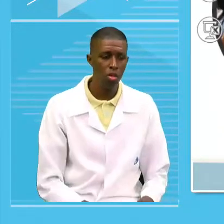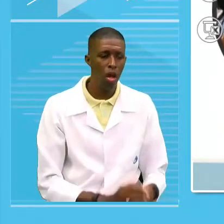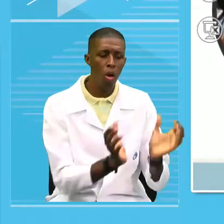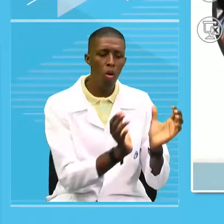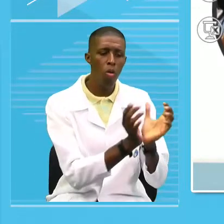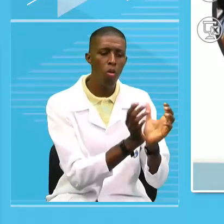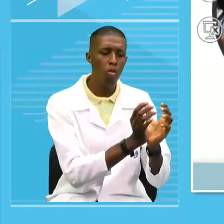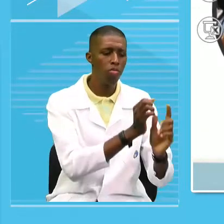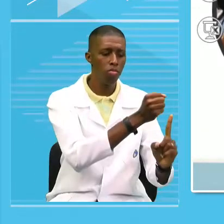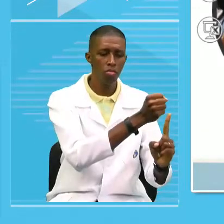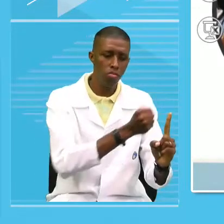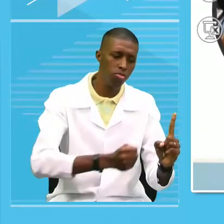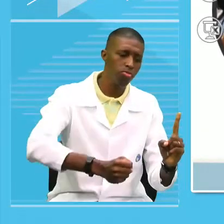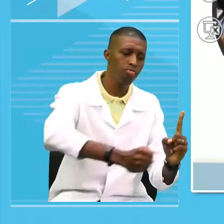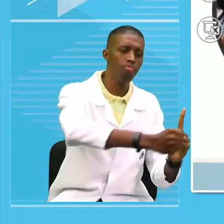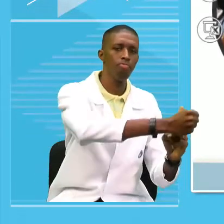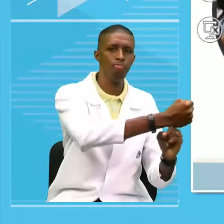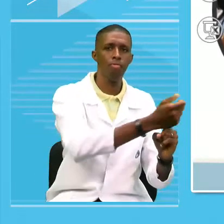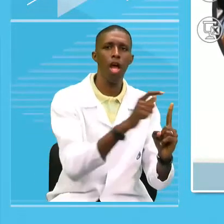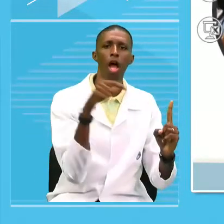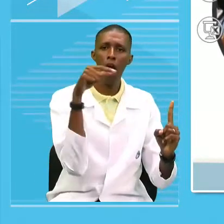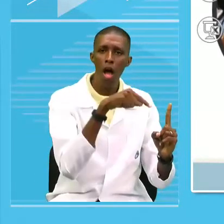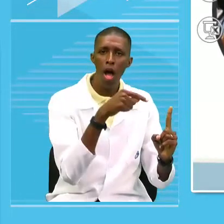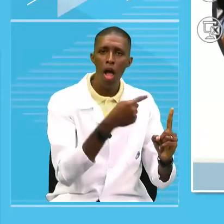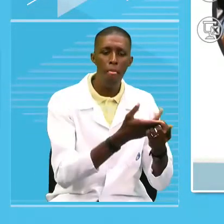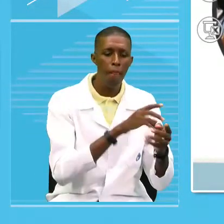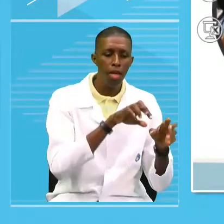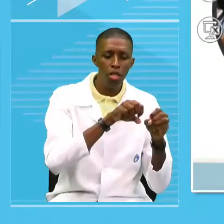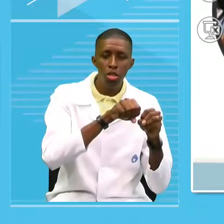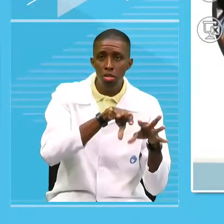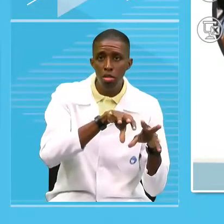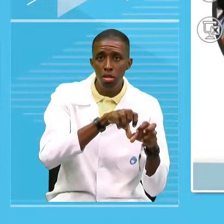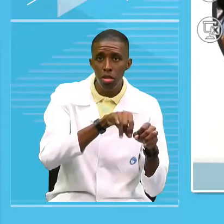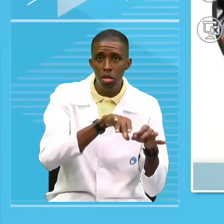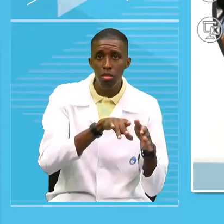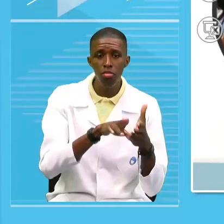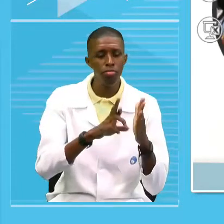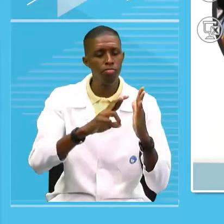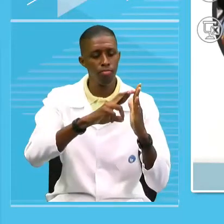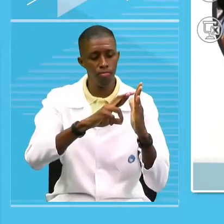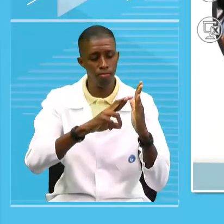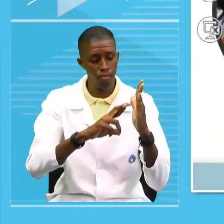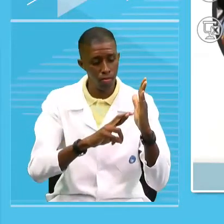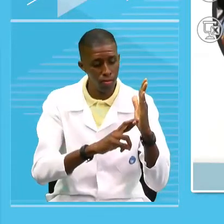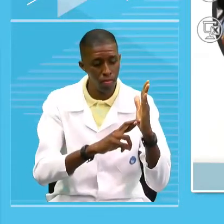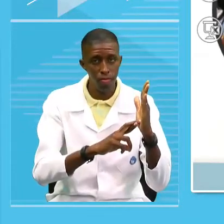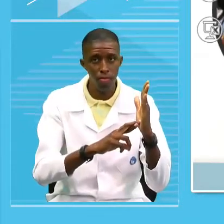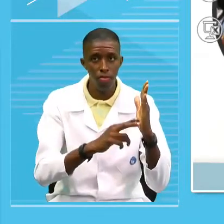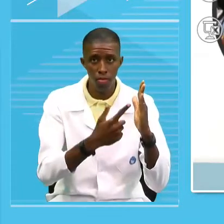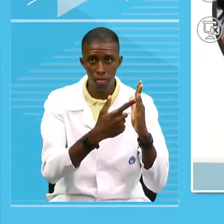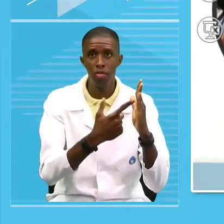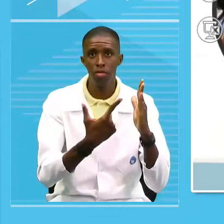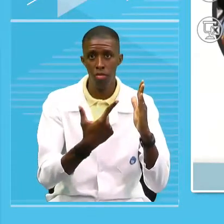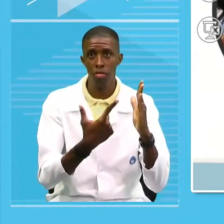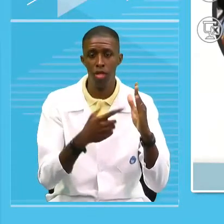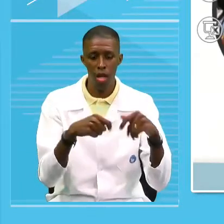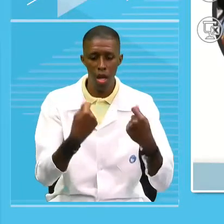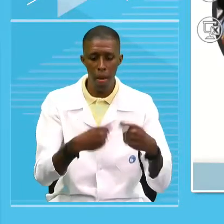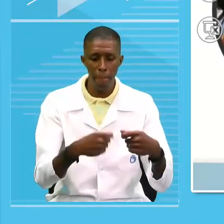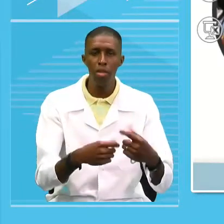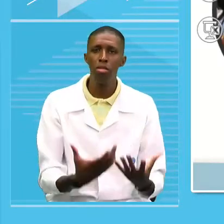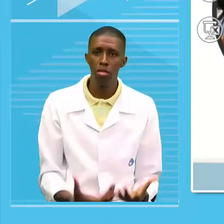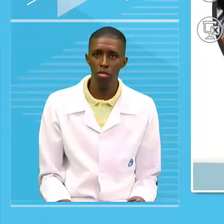aprendemos regras sociais dentro da escola e uma das regras que a gente aprende é que é preciso compartilhar